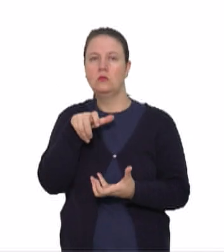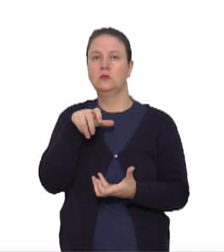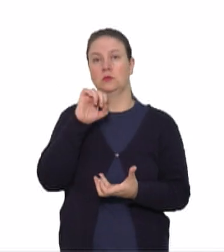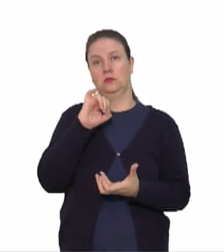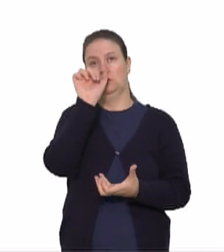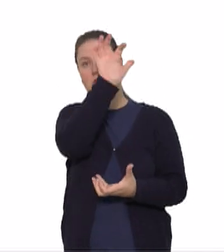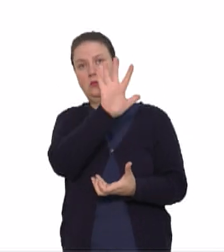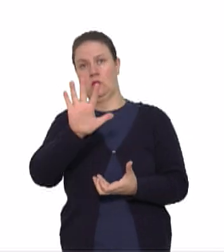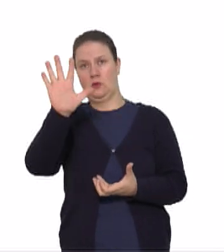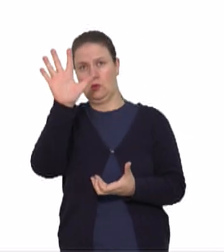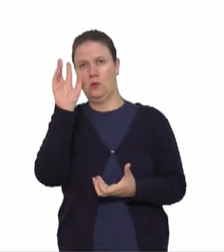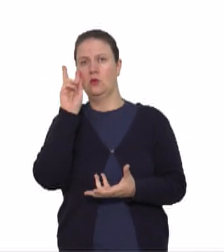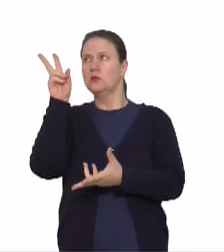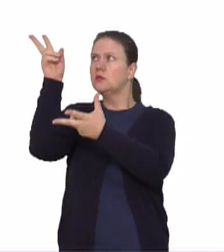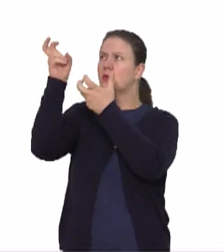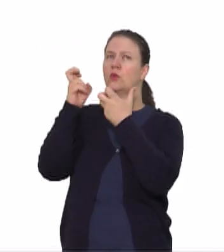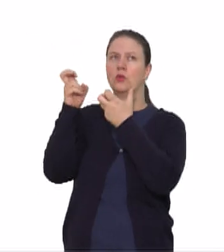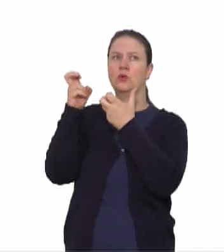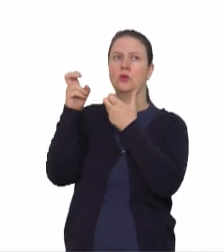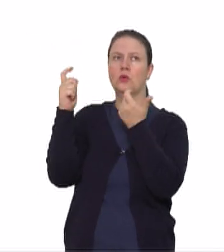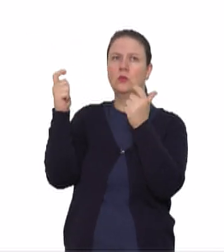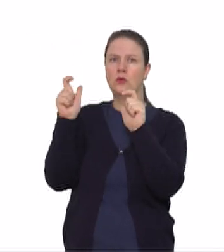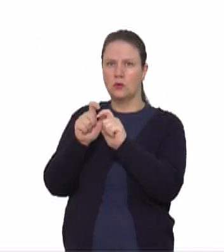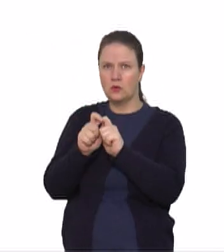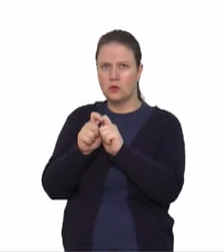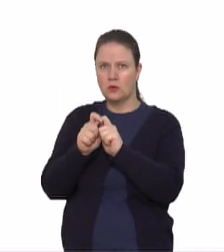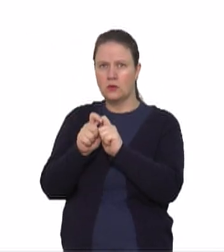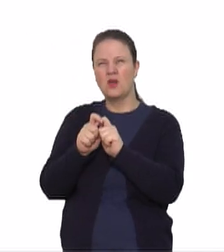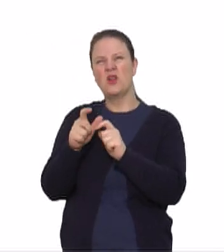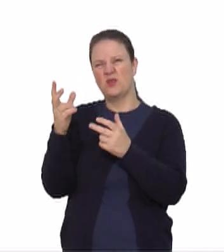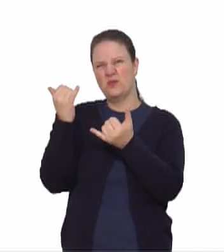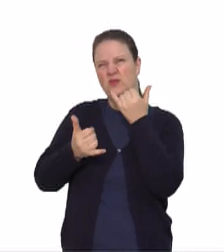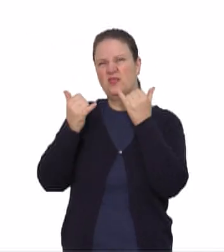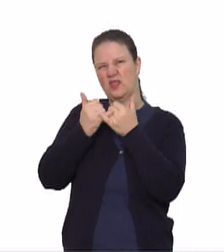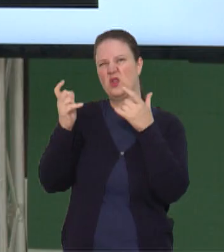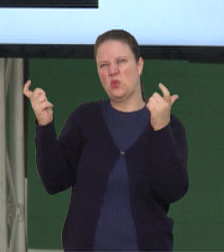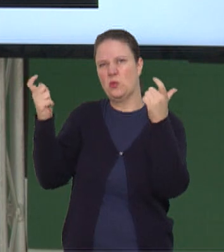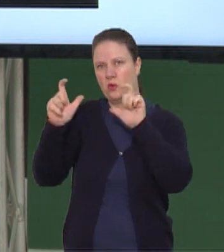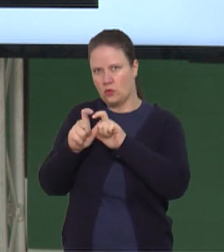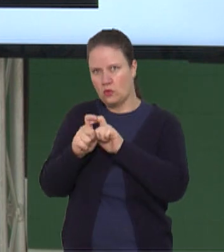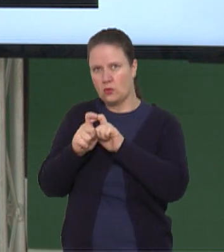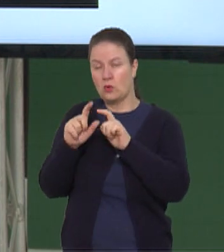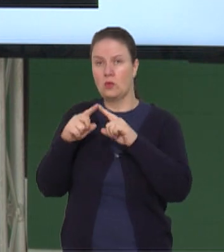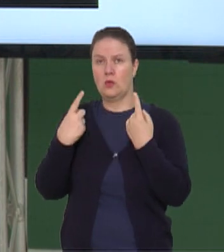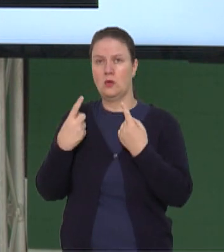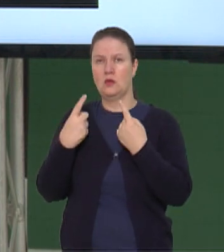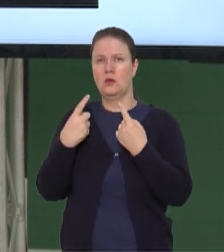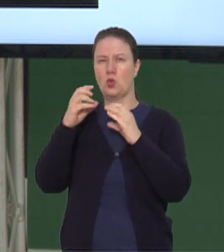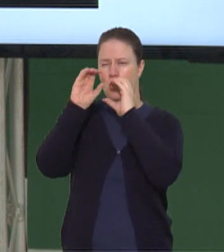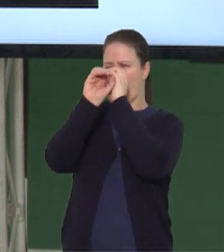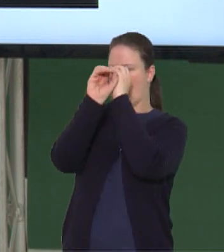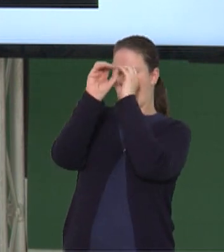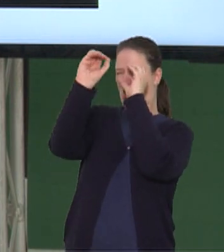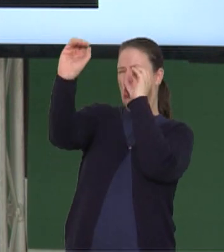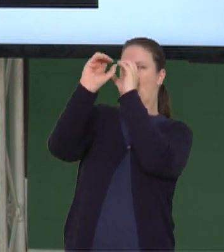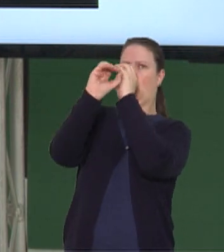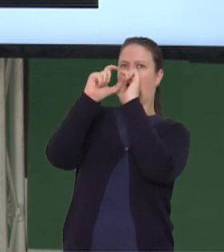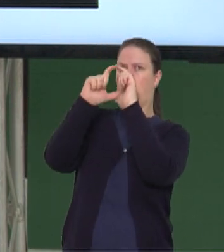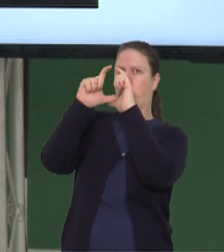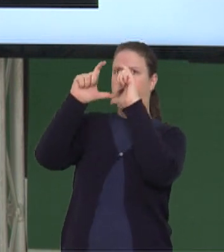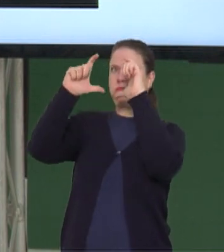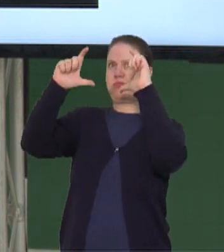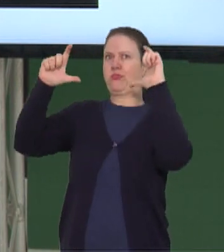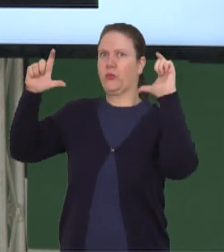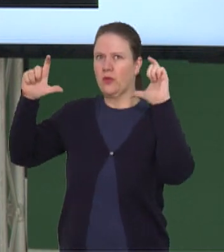da América você achou o Haiti pequenininho, no globo parece menor ainda. Mas a gente tem aqui como se fosse uma lupa que aumenta para você,